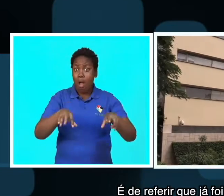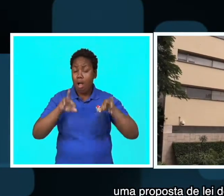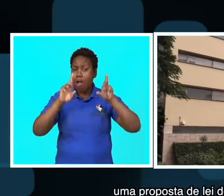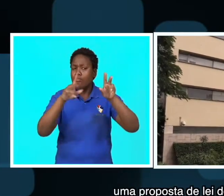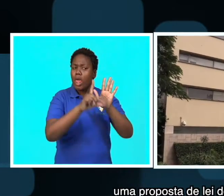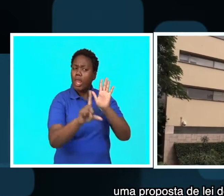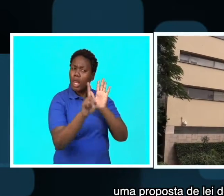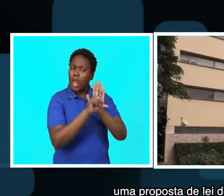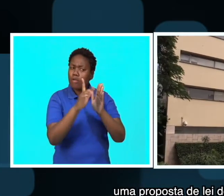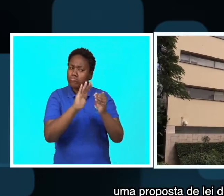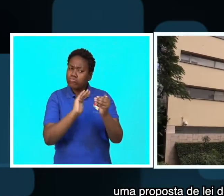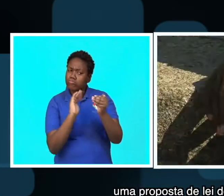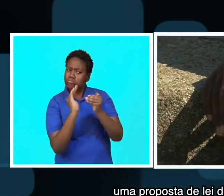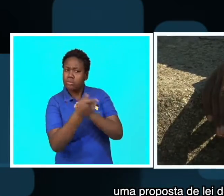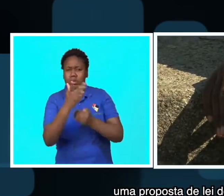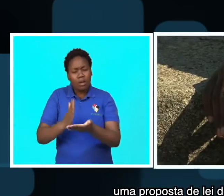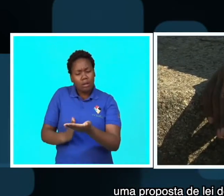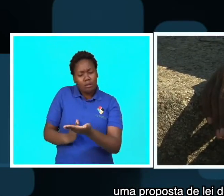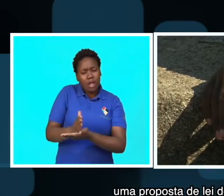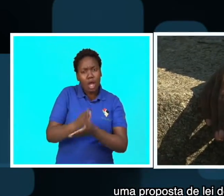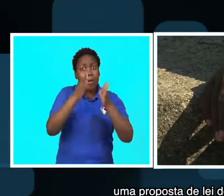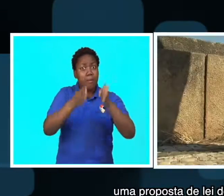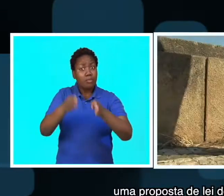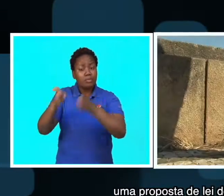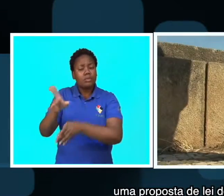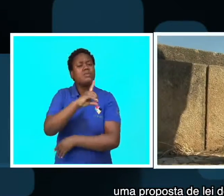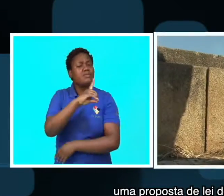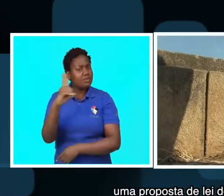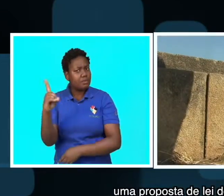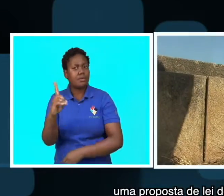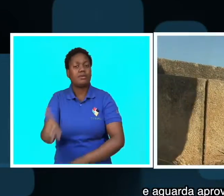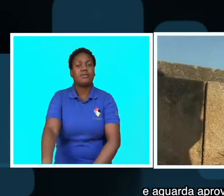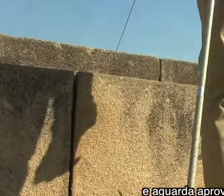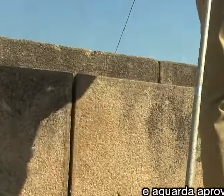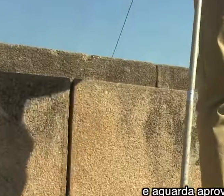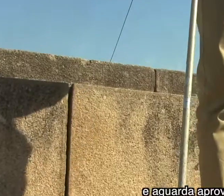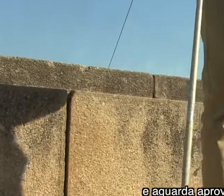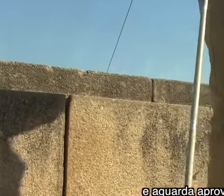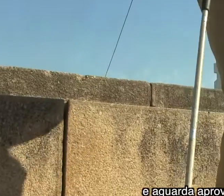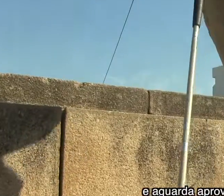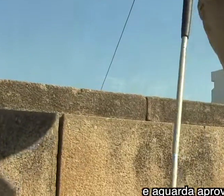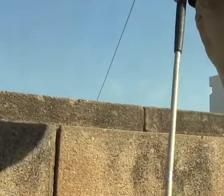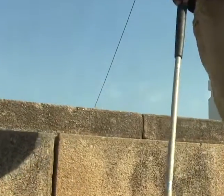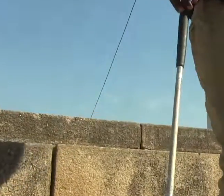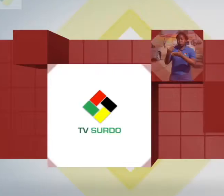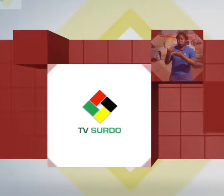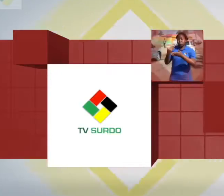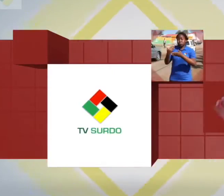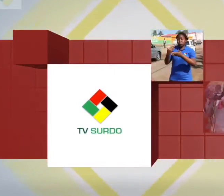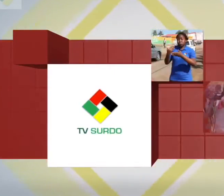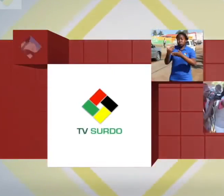República uma proposta de lei de proteção dos direitos da pessoa com deficiência e aguarda a aprovação.